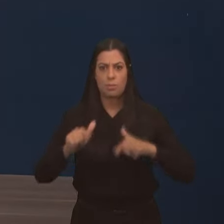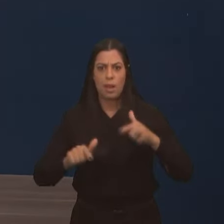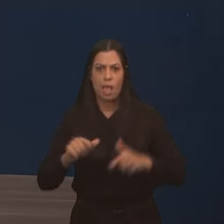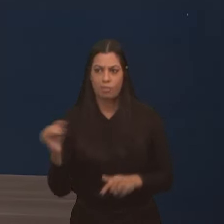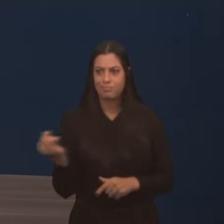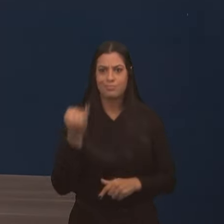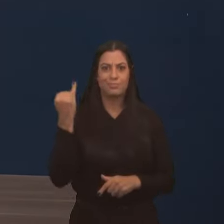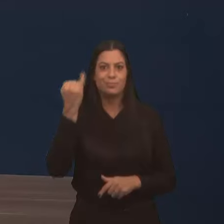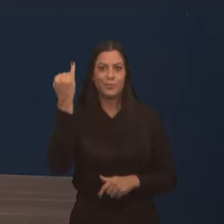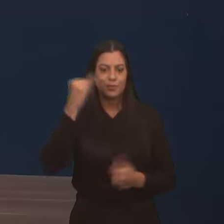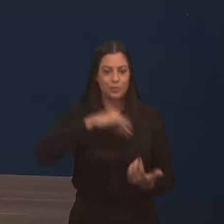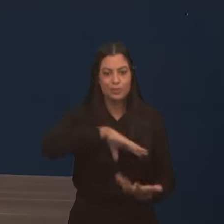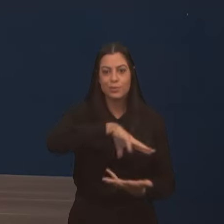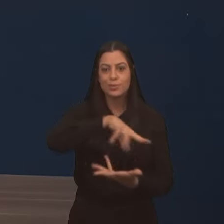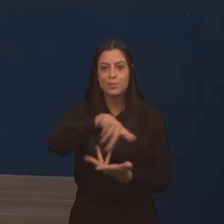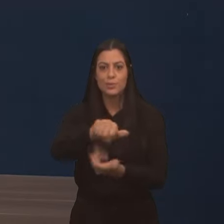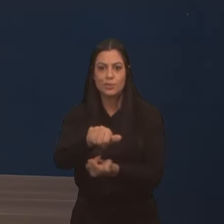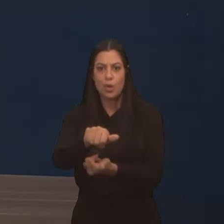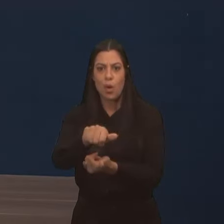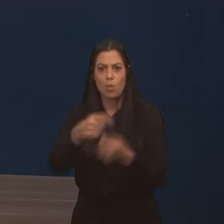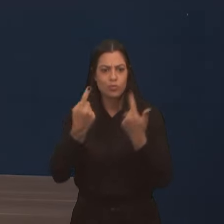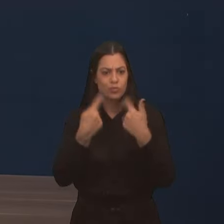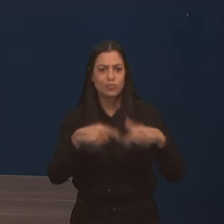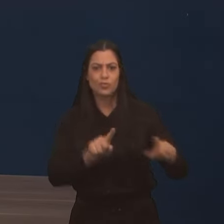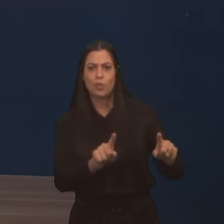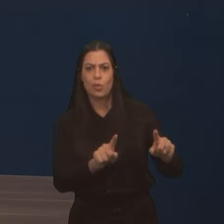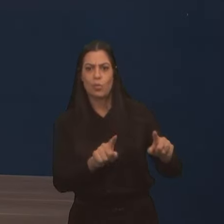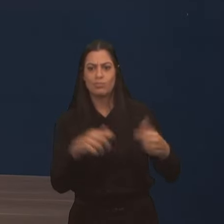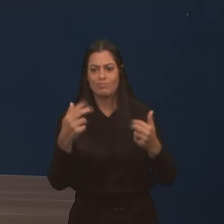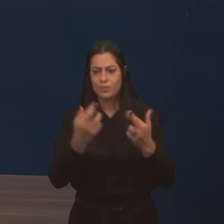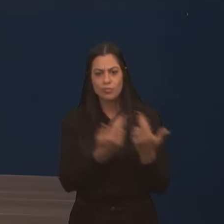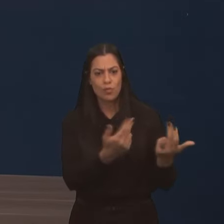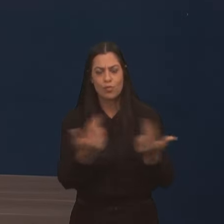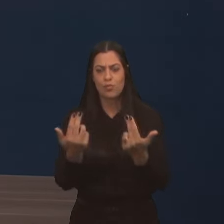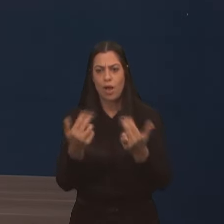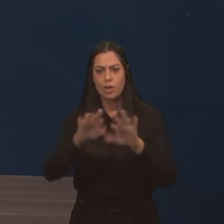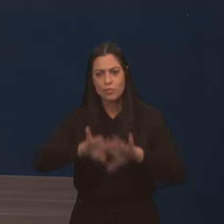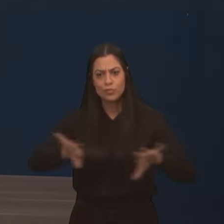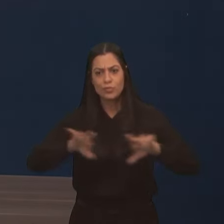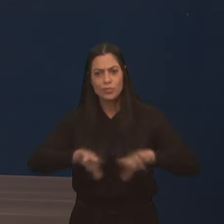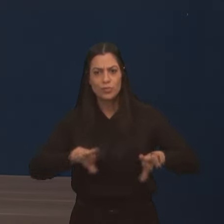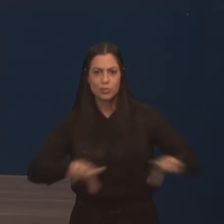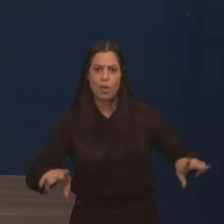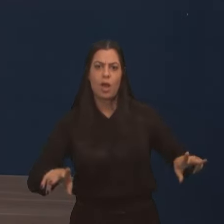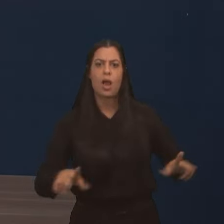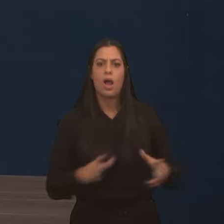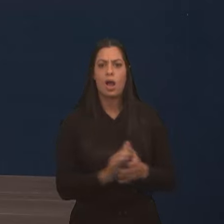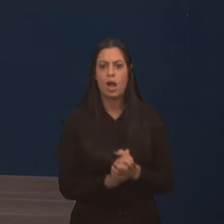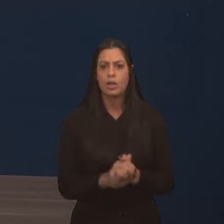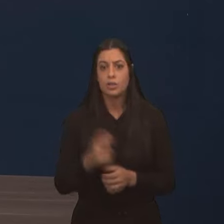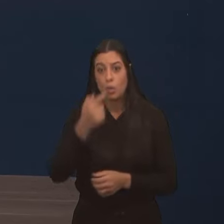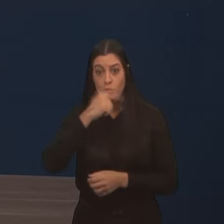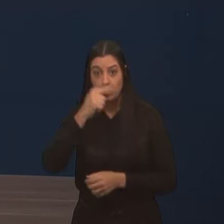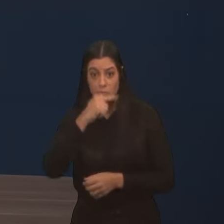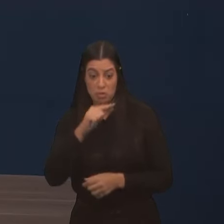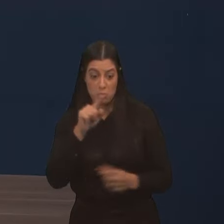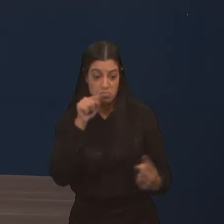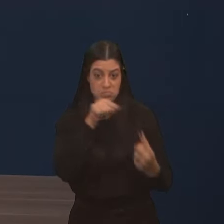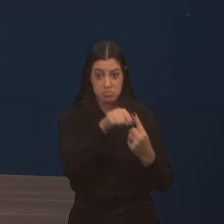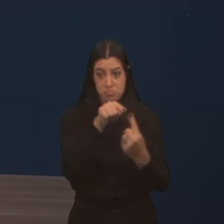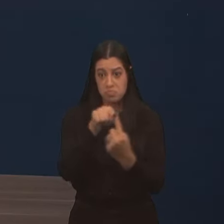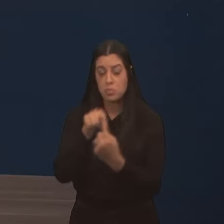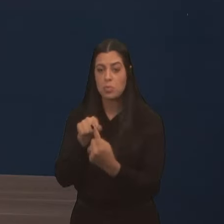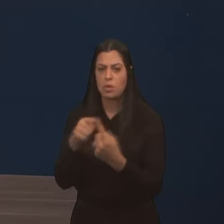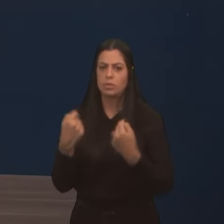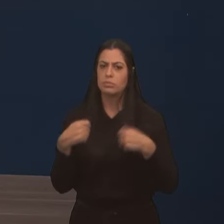operar principalmente no sul global contra as desigualdades, muitas de elas. Ministro Gilmar, em um